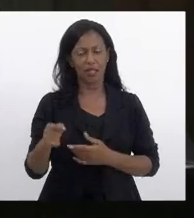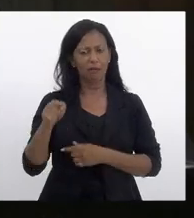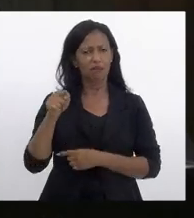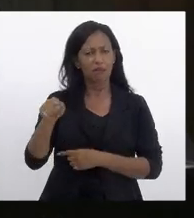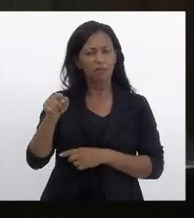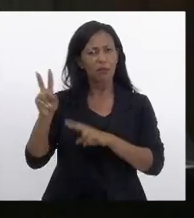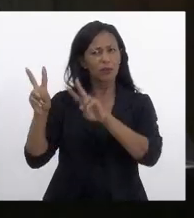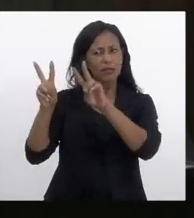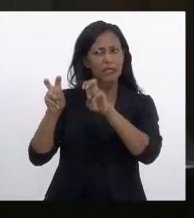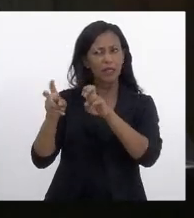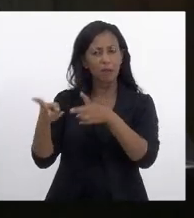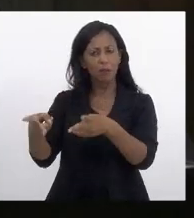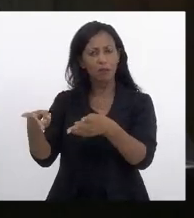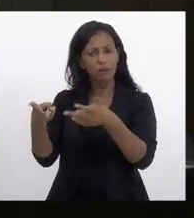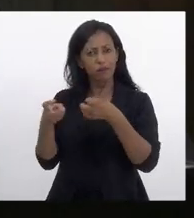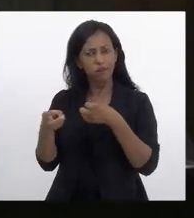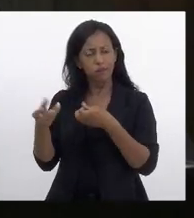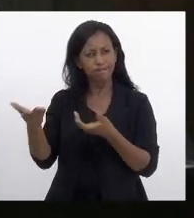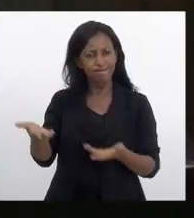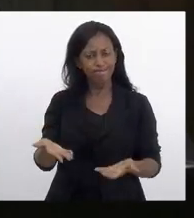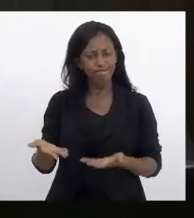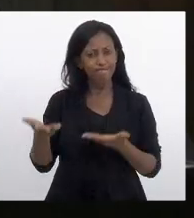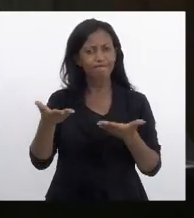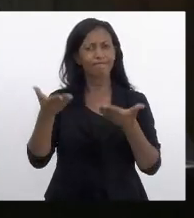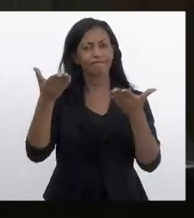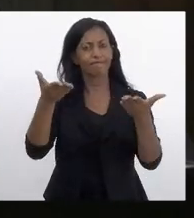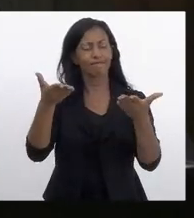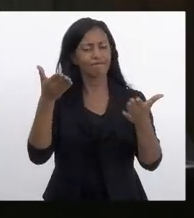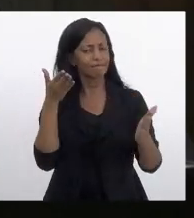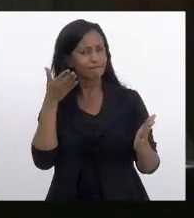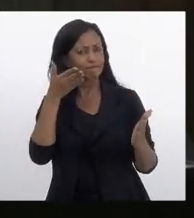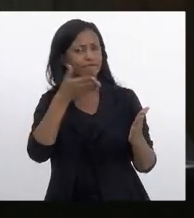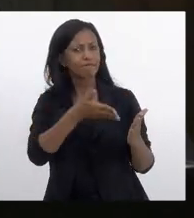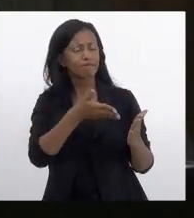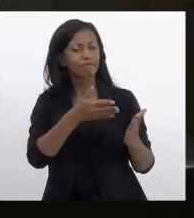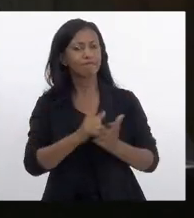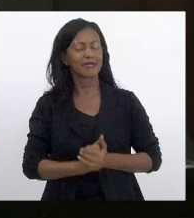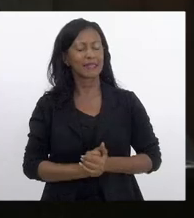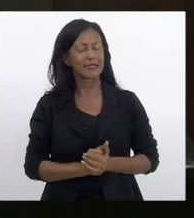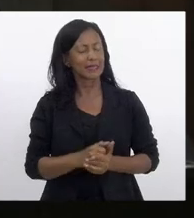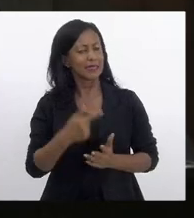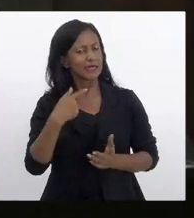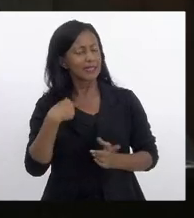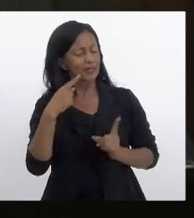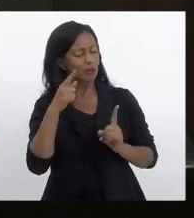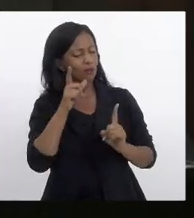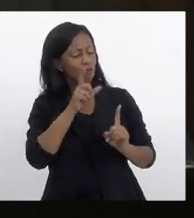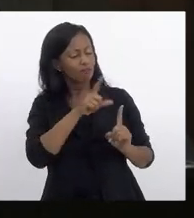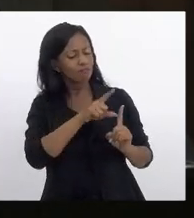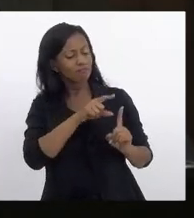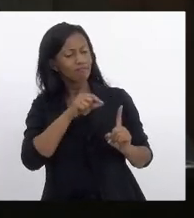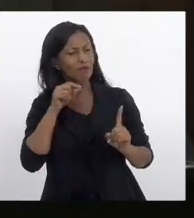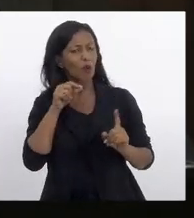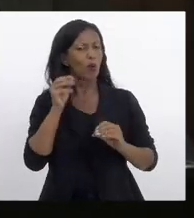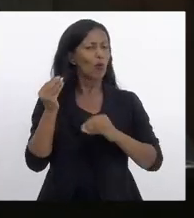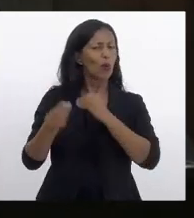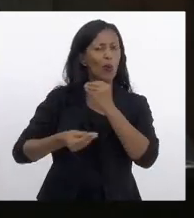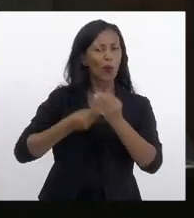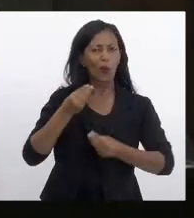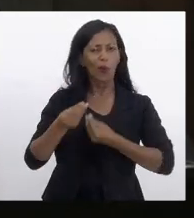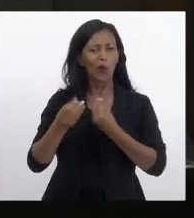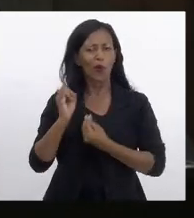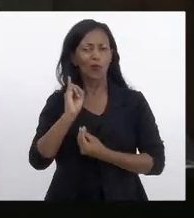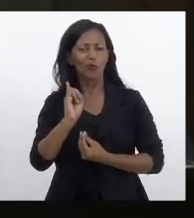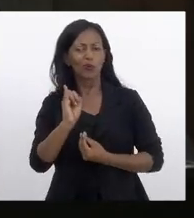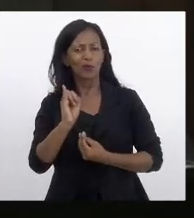tema que Vossa Excelência enfocou. Então, eu vou pegar, digamos assim, como se estivéssemos